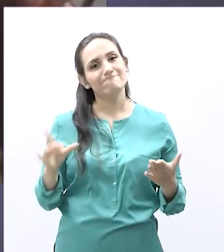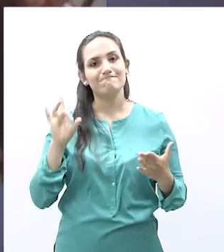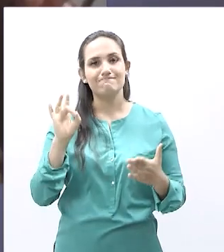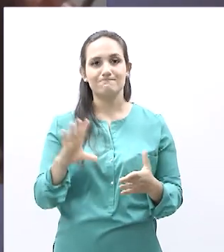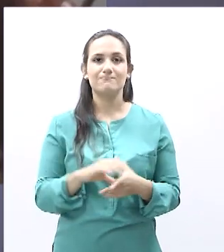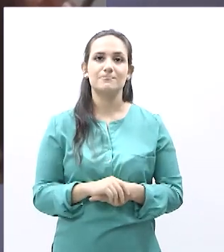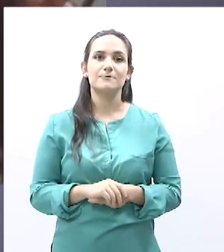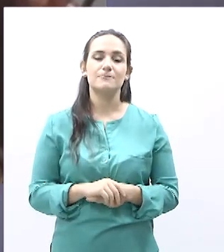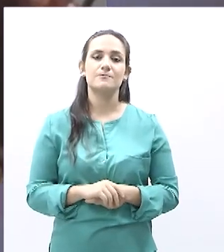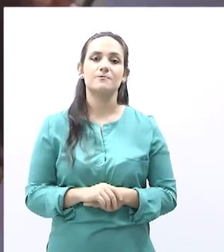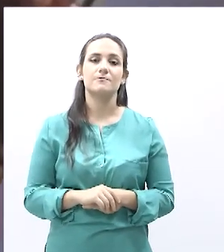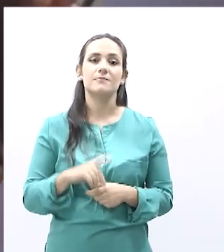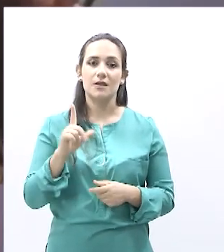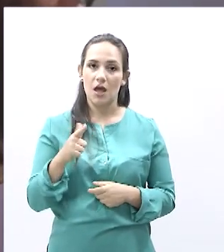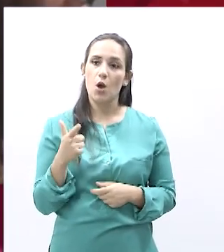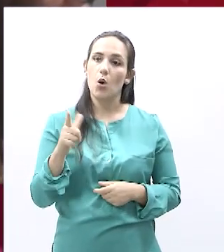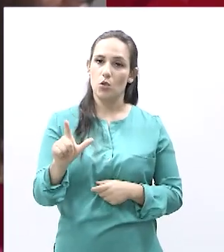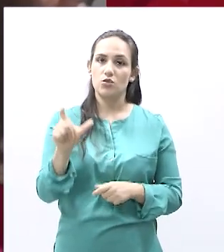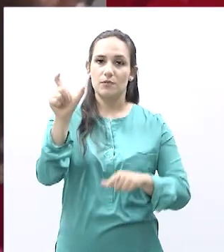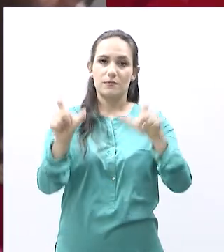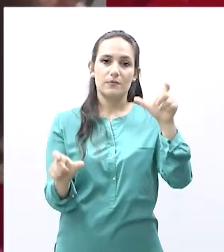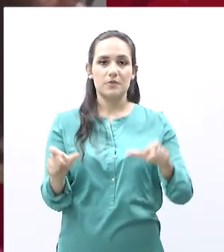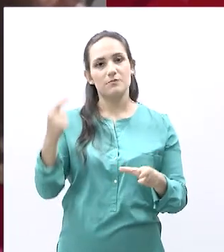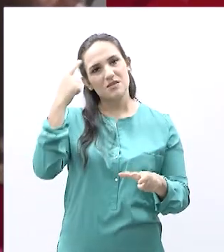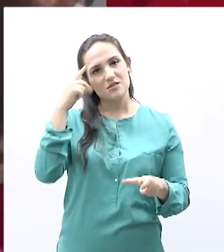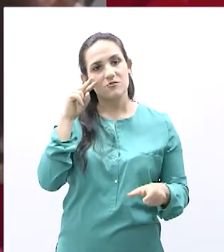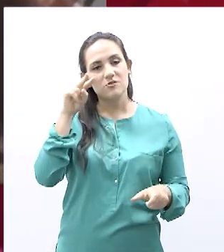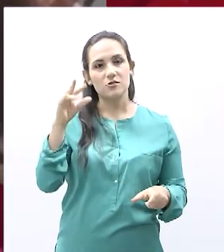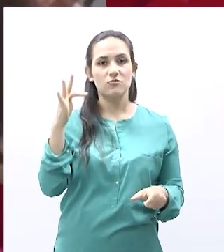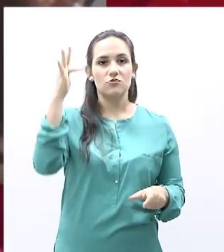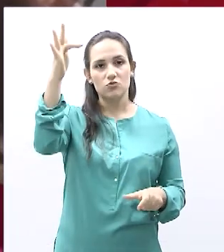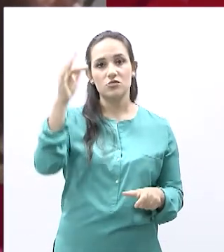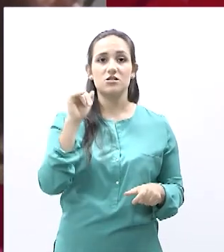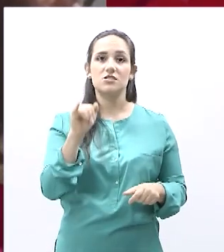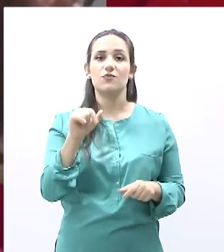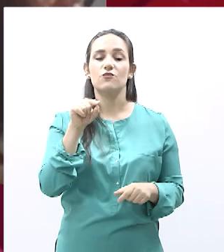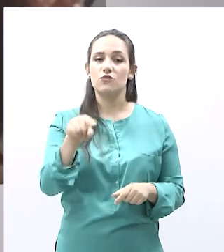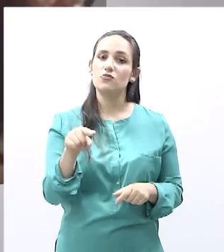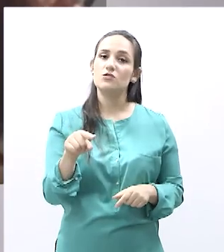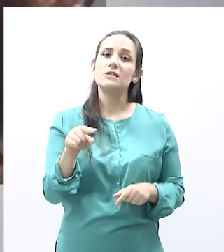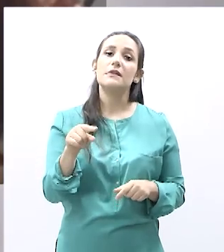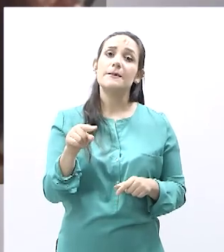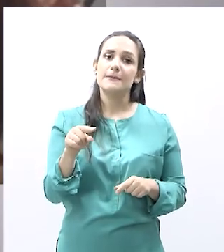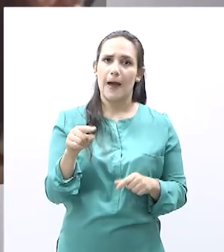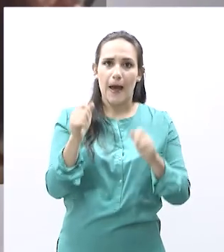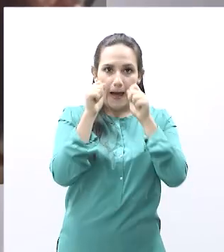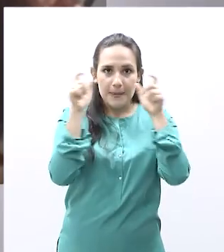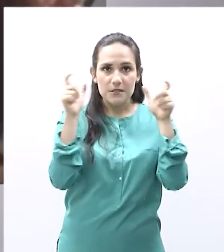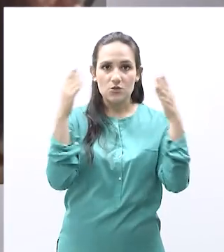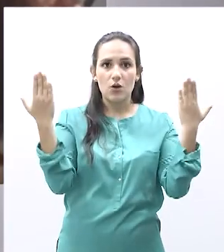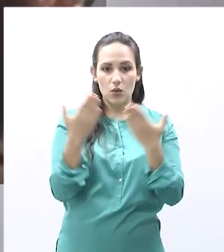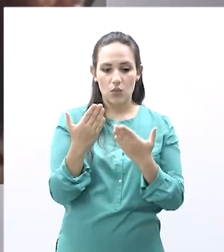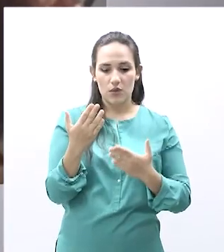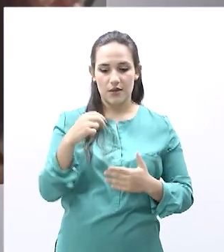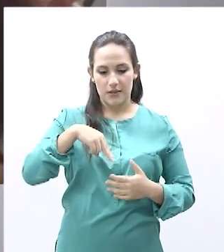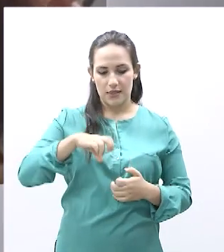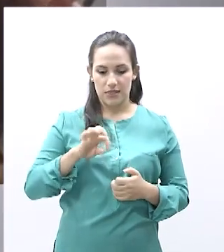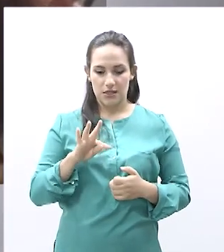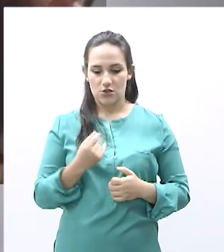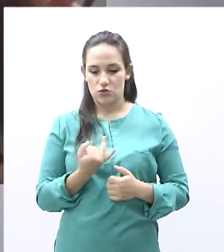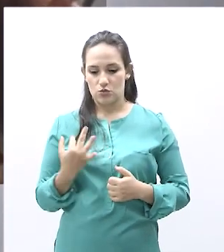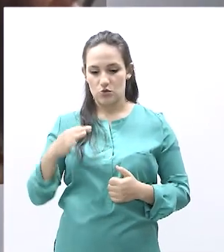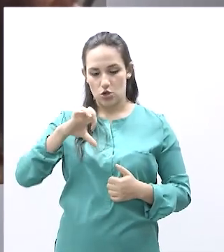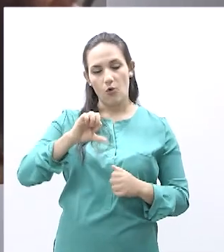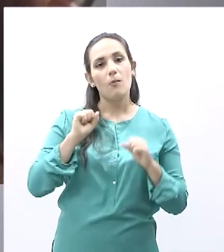É isso, então, esse foi mais um programa Perspectiva da TV Assembleia. Se você sempre está ligado com a gente no canal 9 da